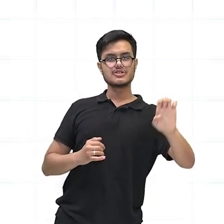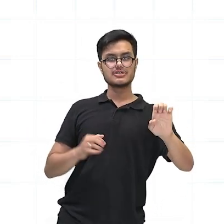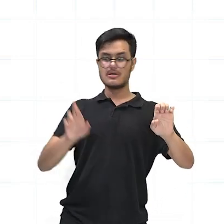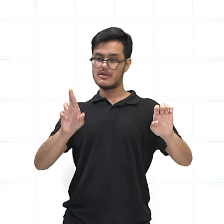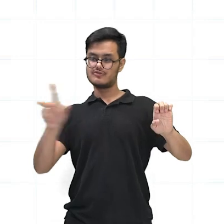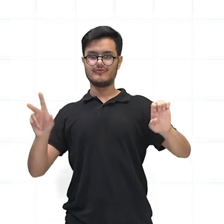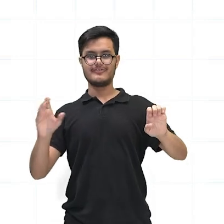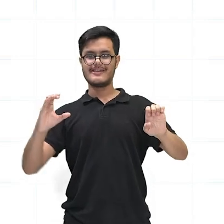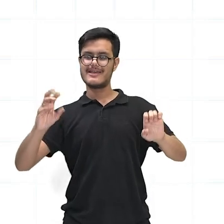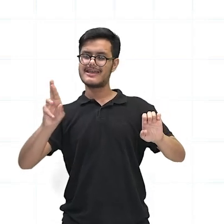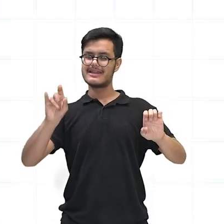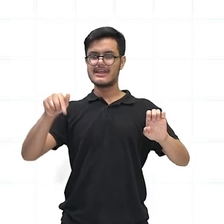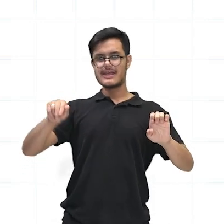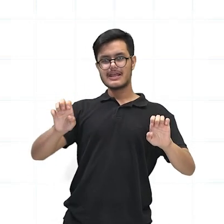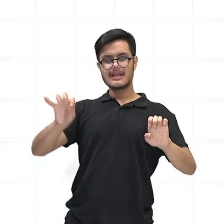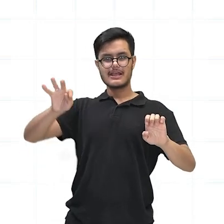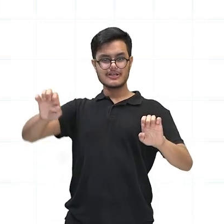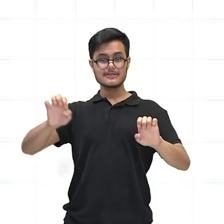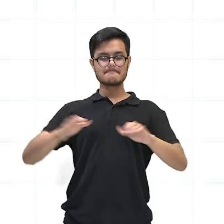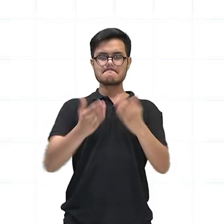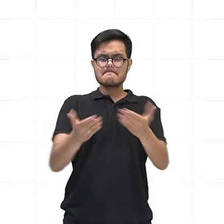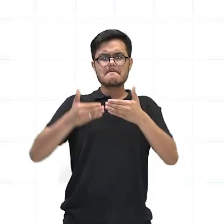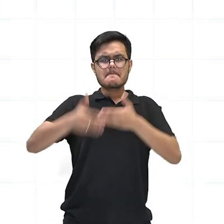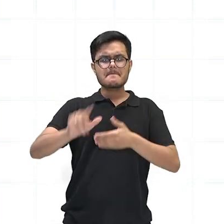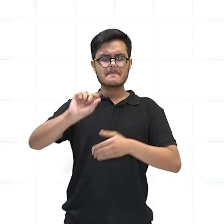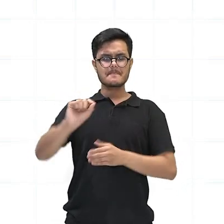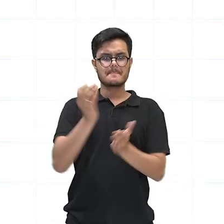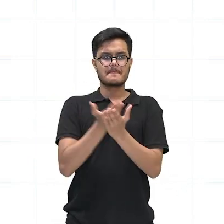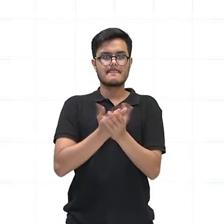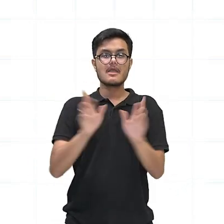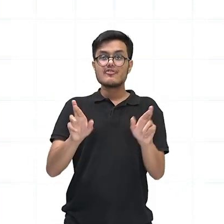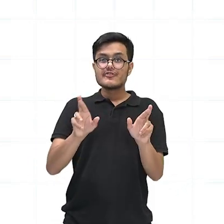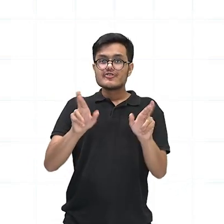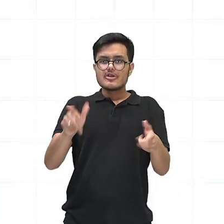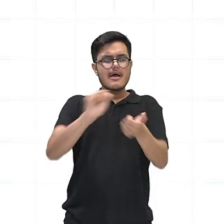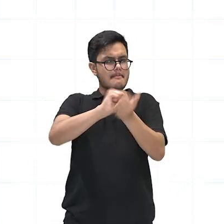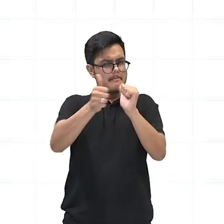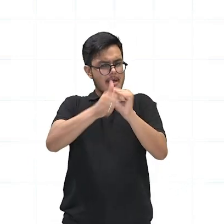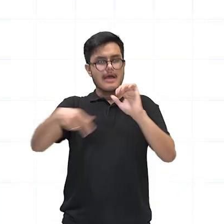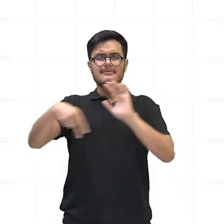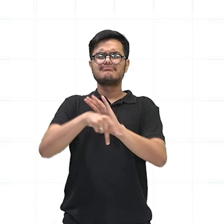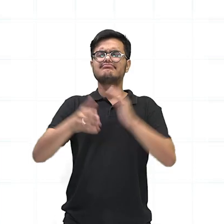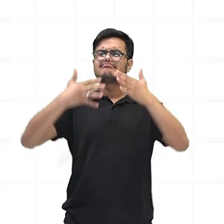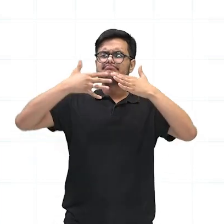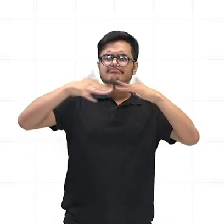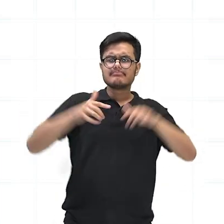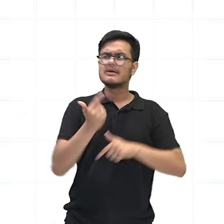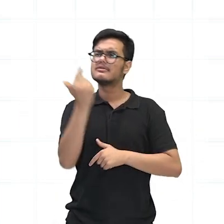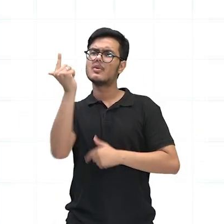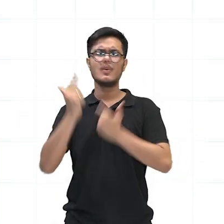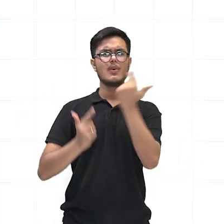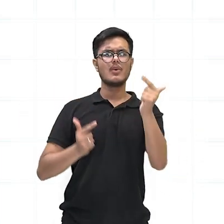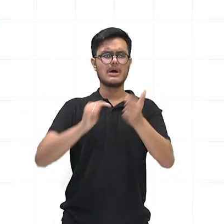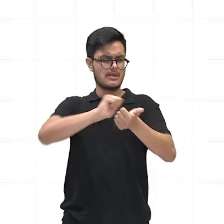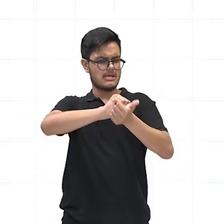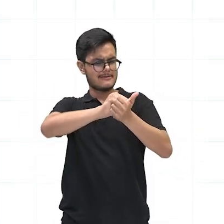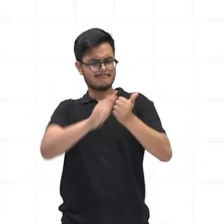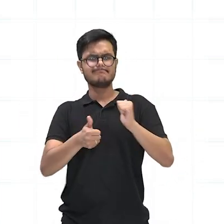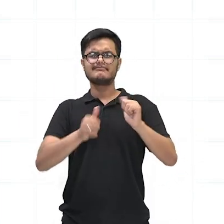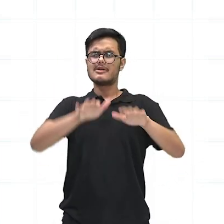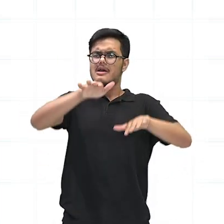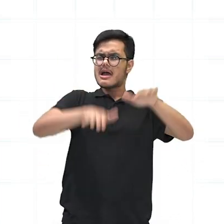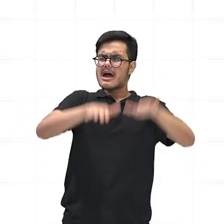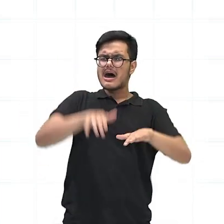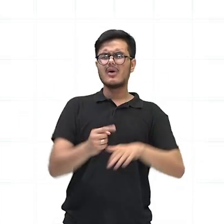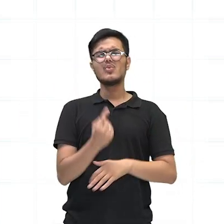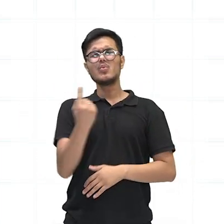tá? Continuando. Diferente dos jogos convencionais de outros esportes que duram